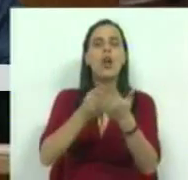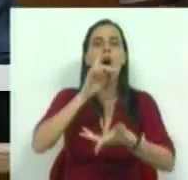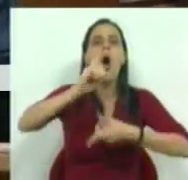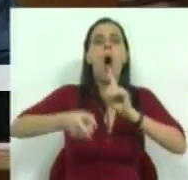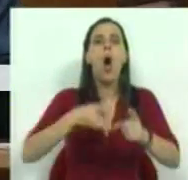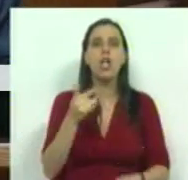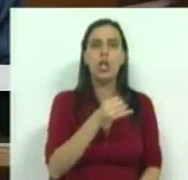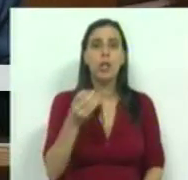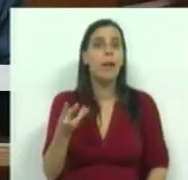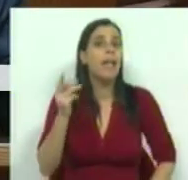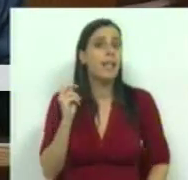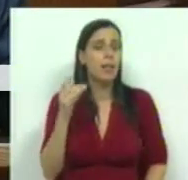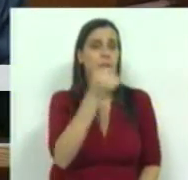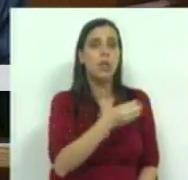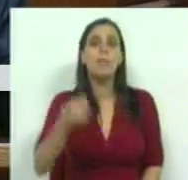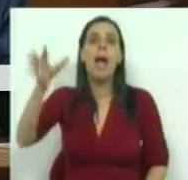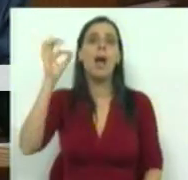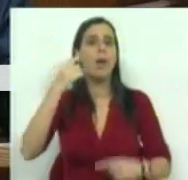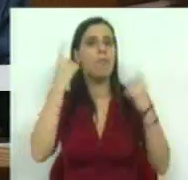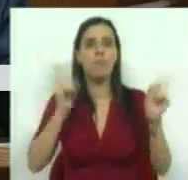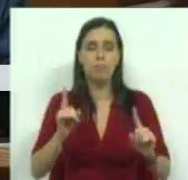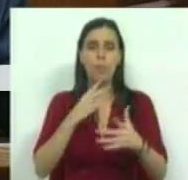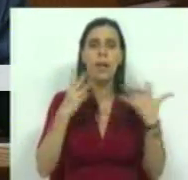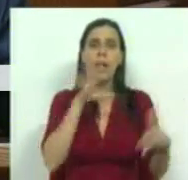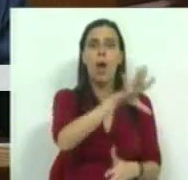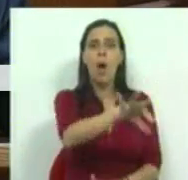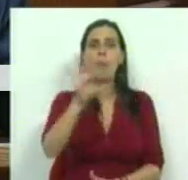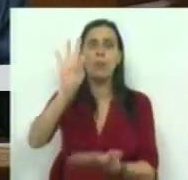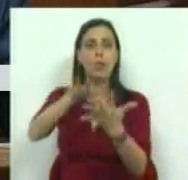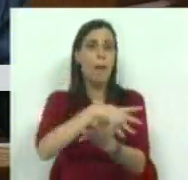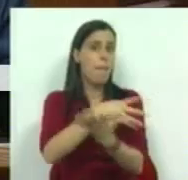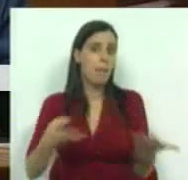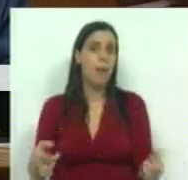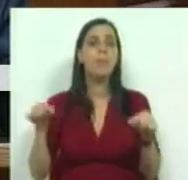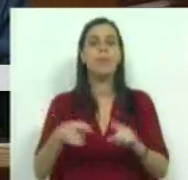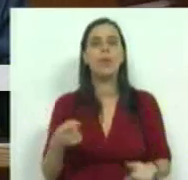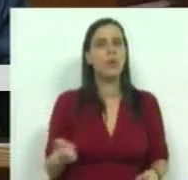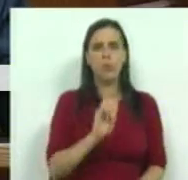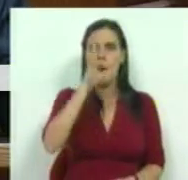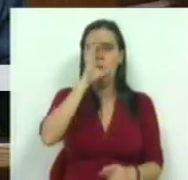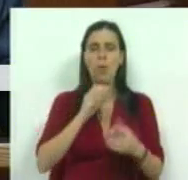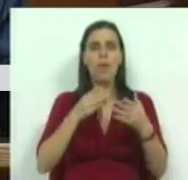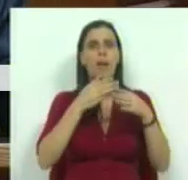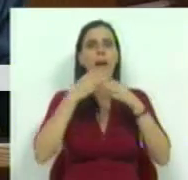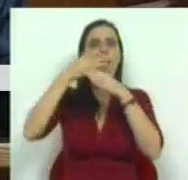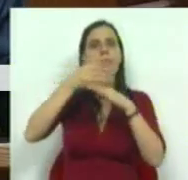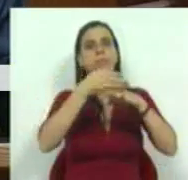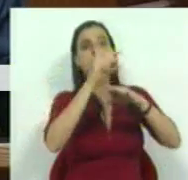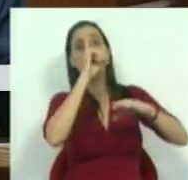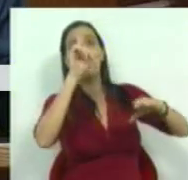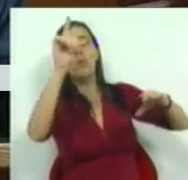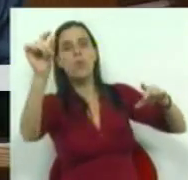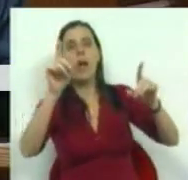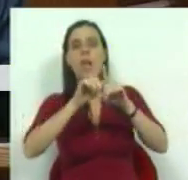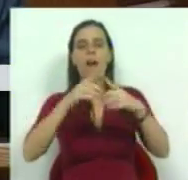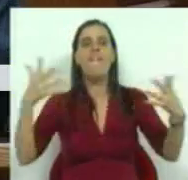económicas de 2013 e 2014 nas grandes opções do plano. Isto já não é um governo a navegar à vista, isto é um salto